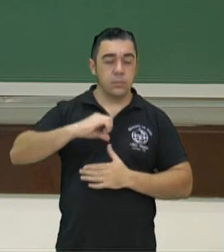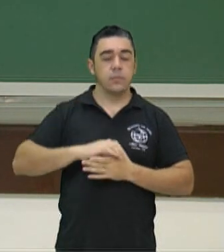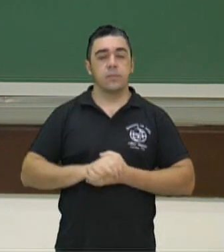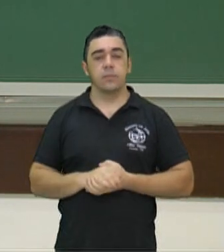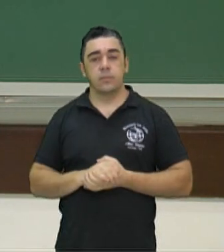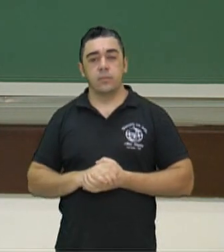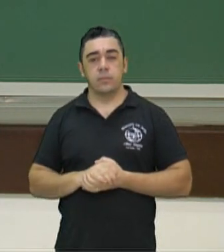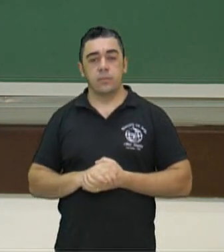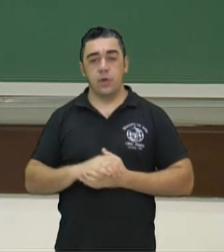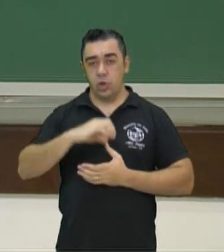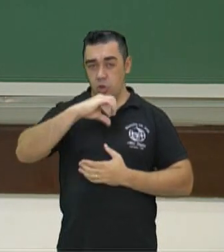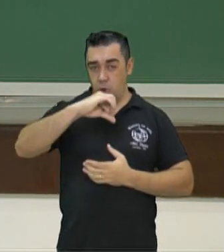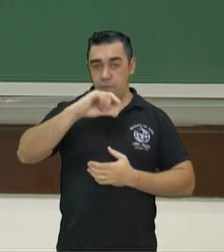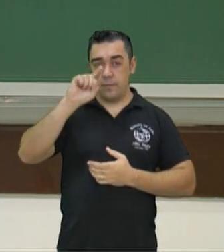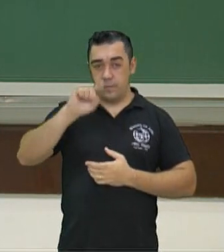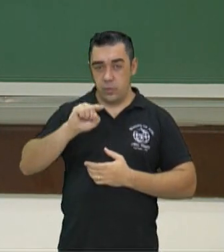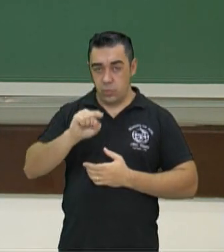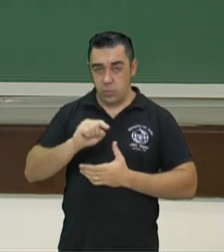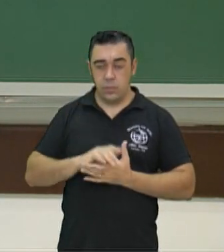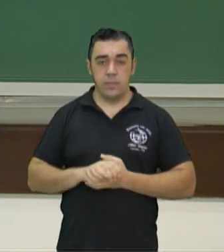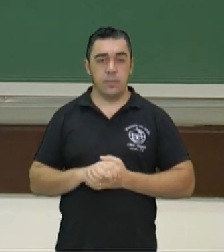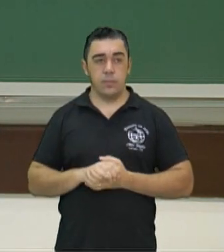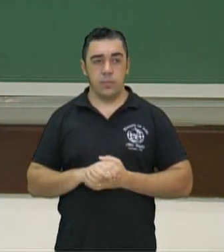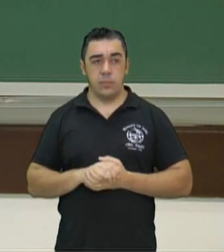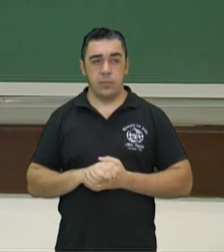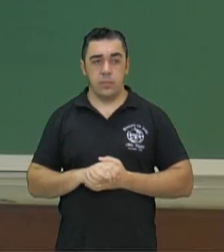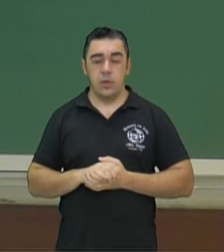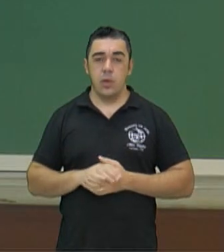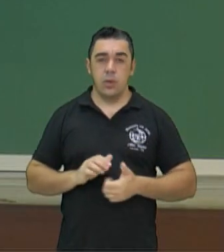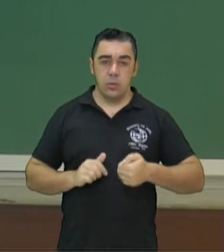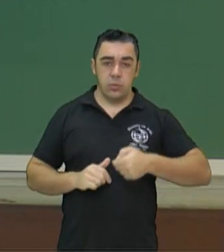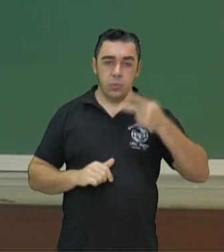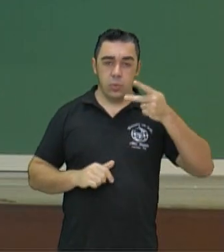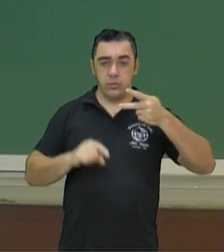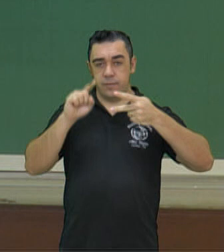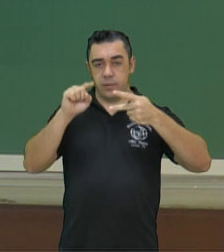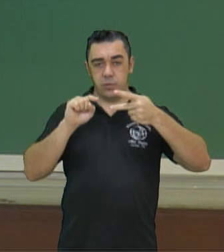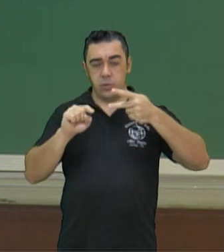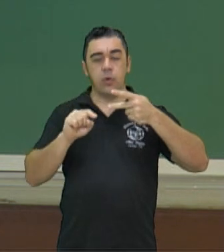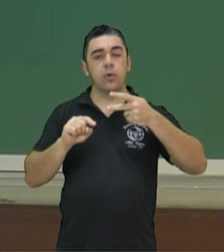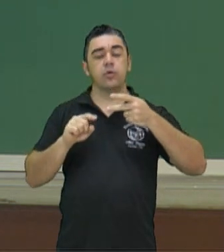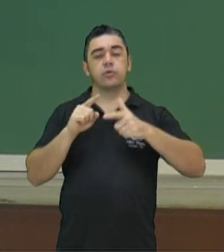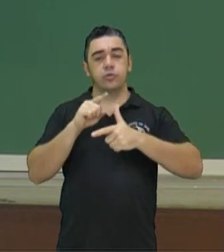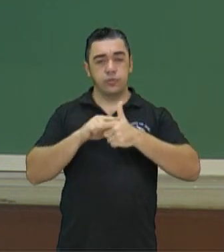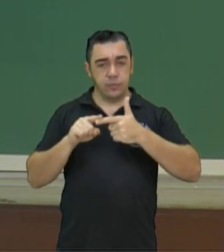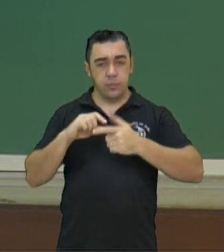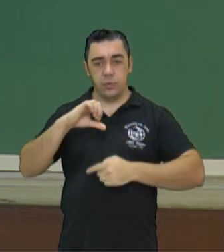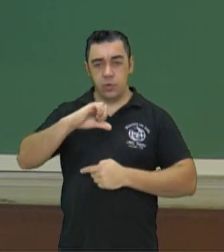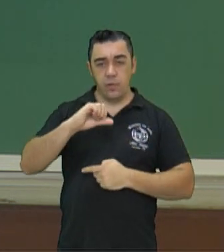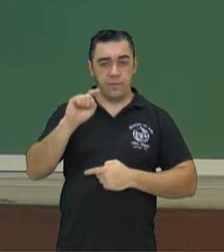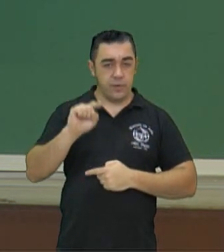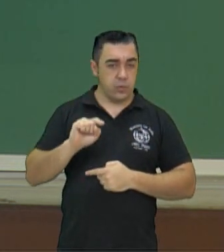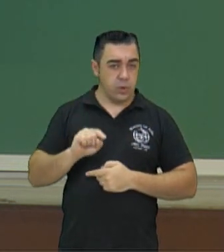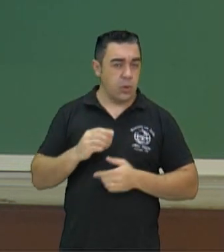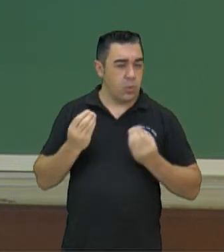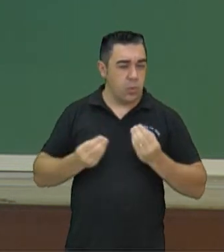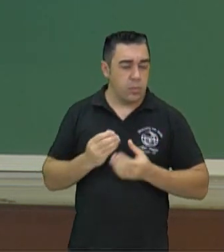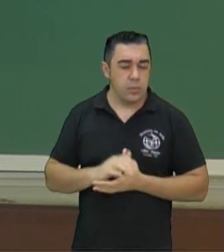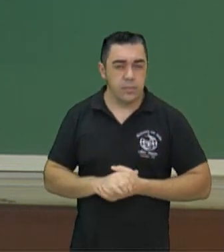9, 9 fatorial. Então, 12 fatorial divididos por 9 fatorial, como que a gente